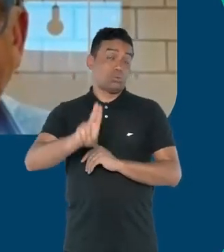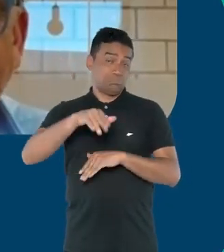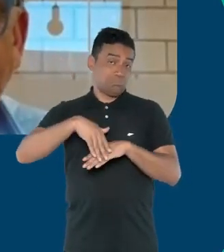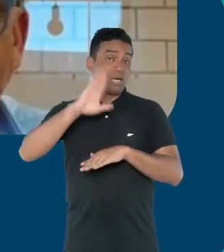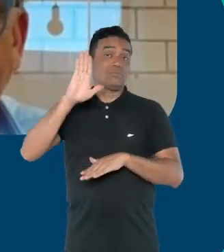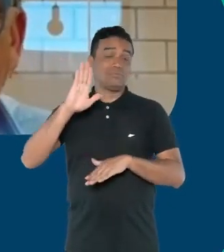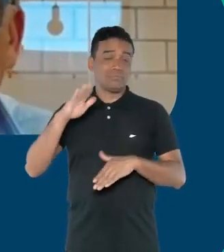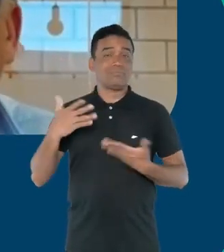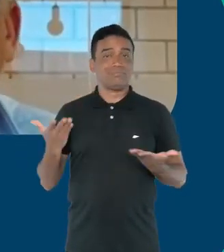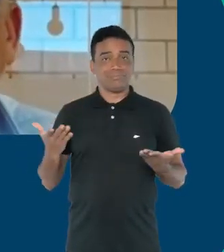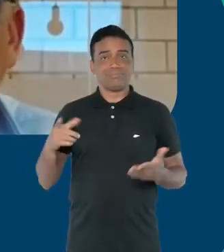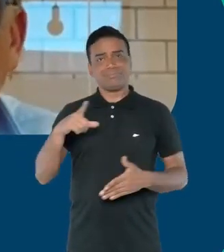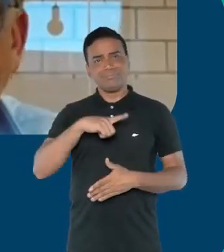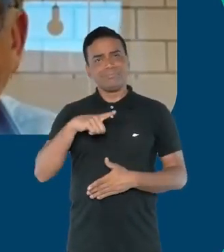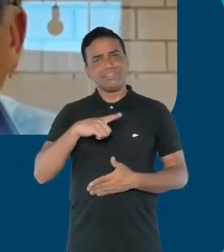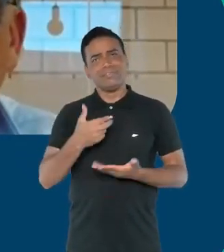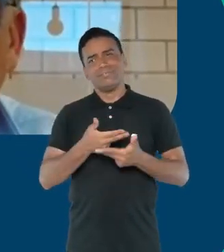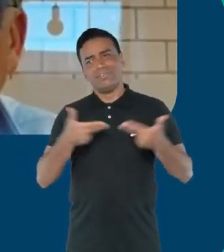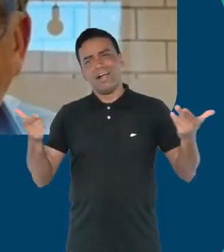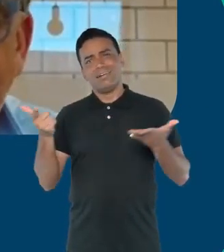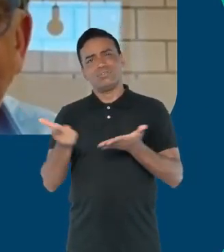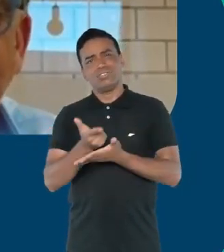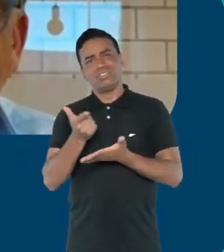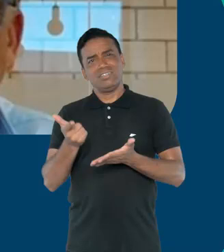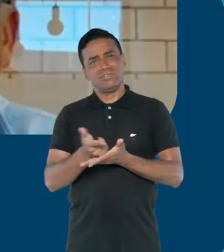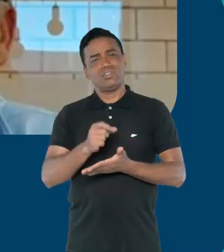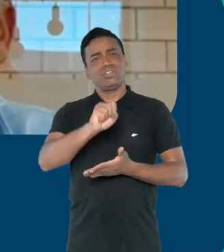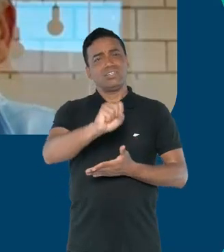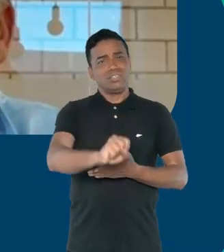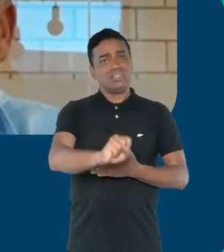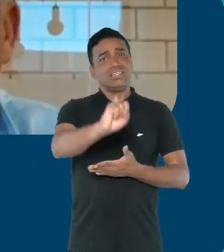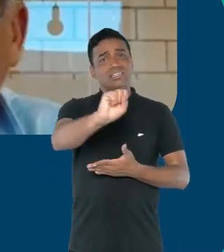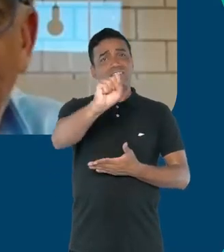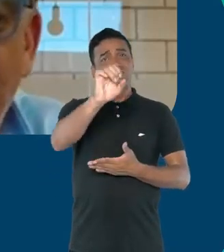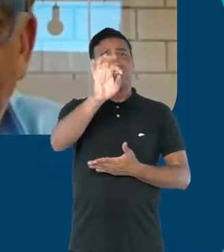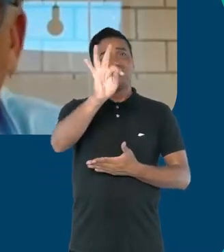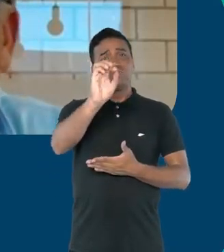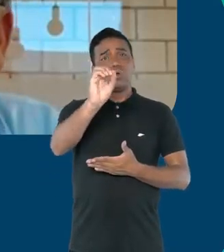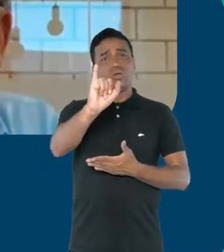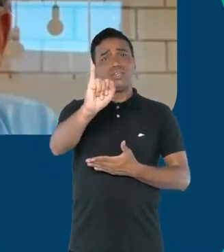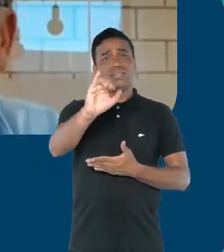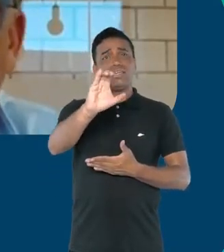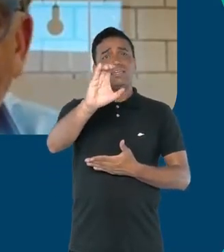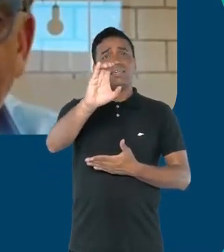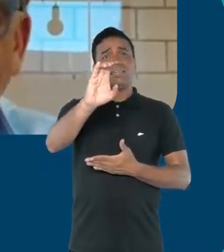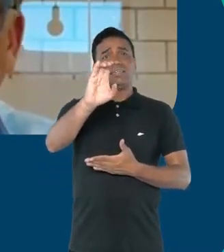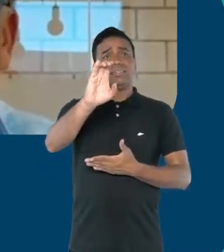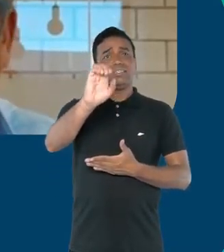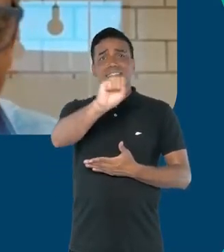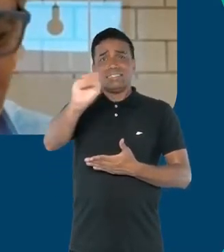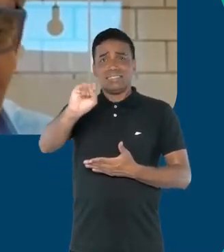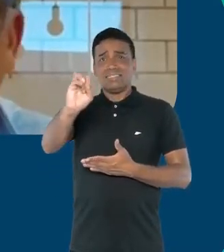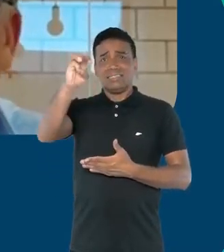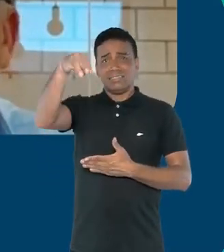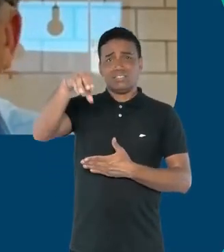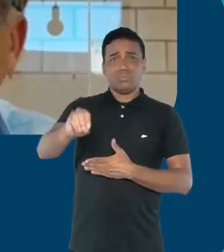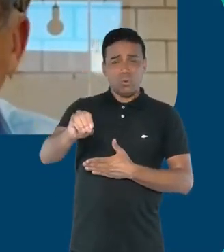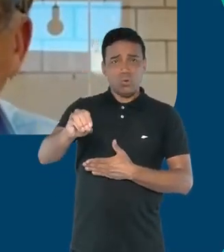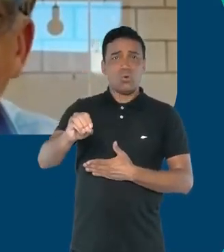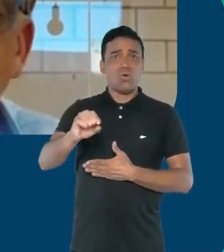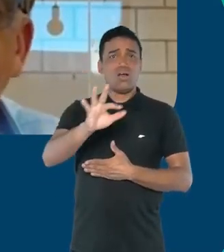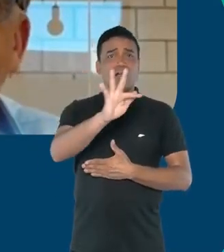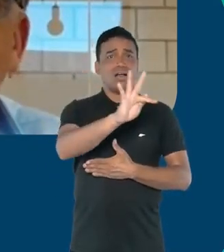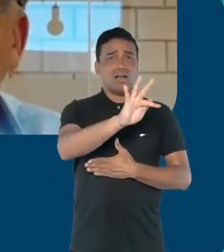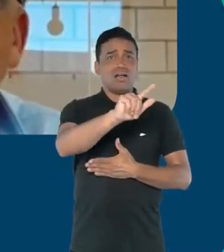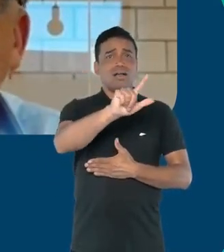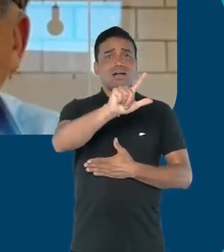Ultimamente, tem muitos livros aí sobre o estoicismo, né? Agora, a Flip discutiu, né, o